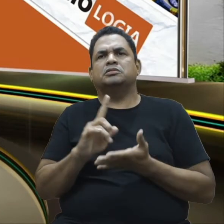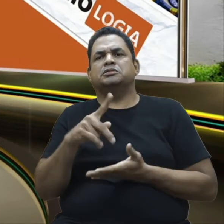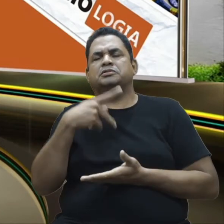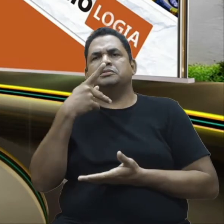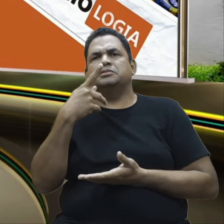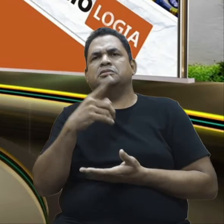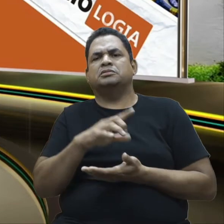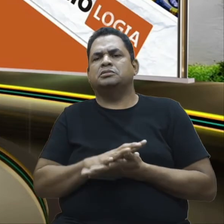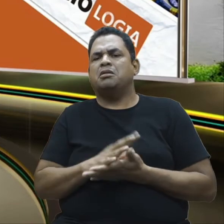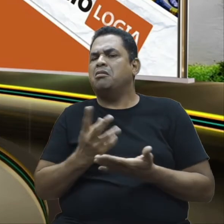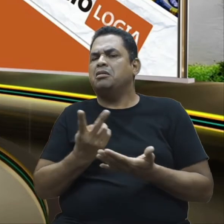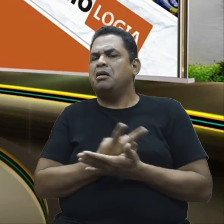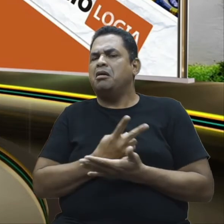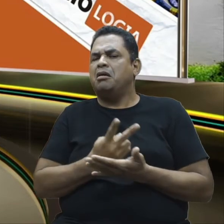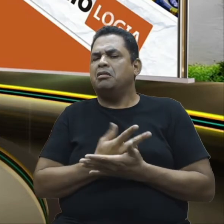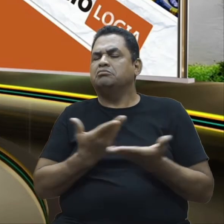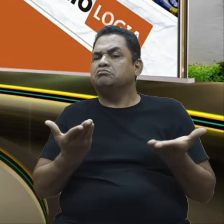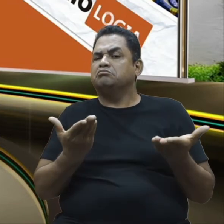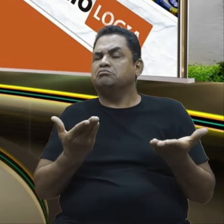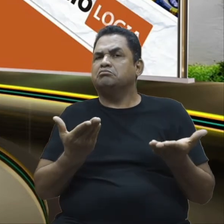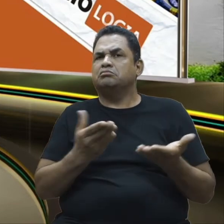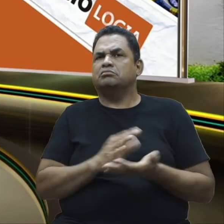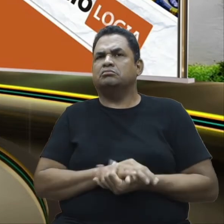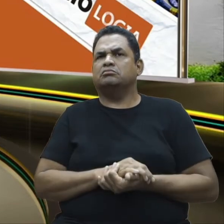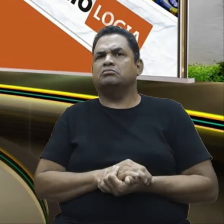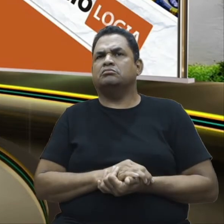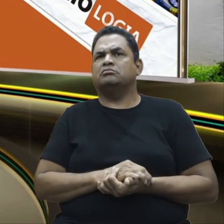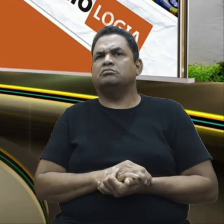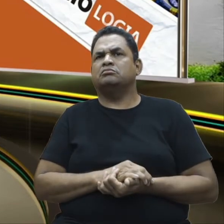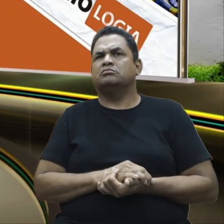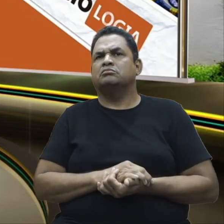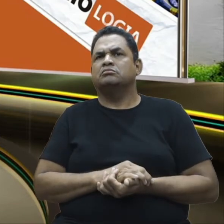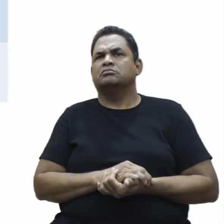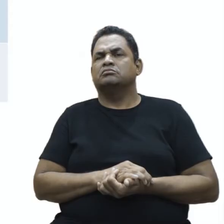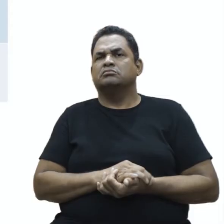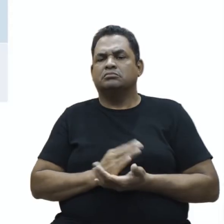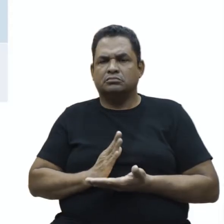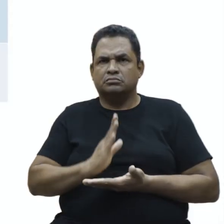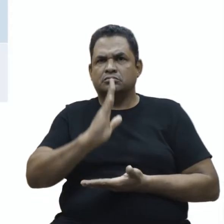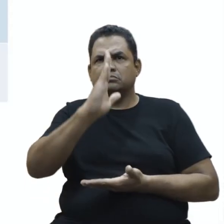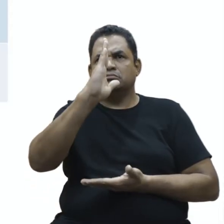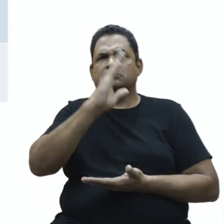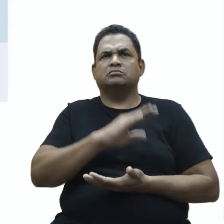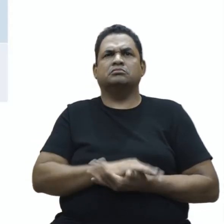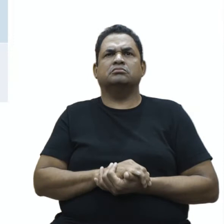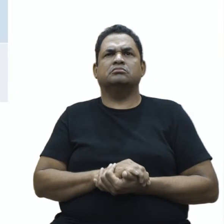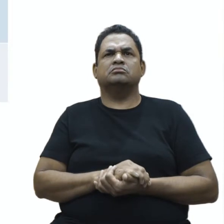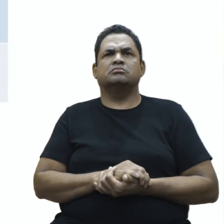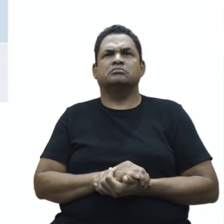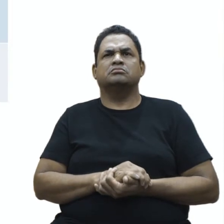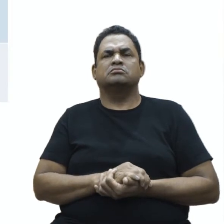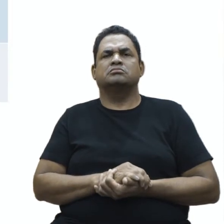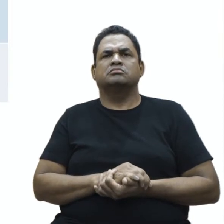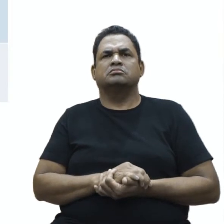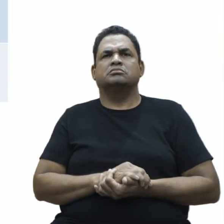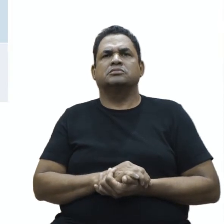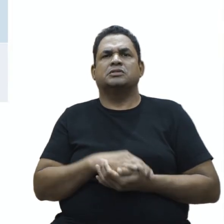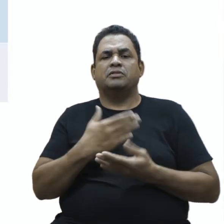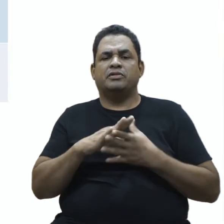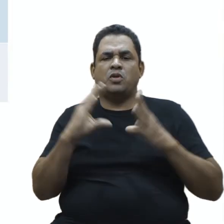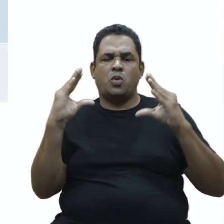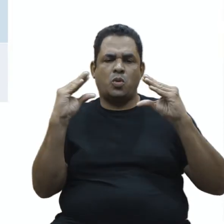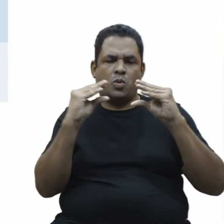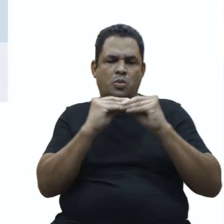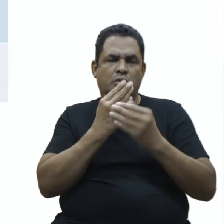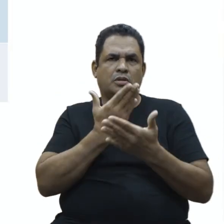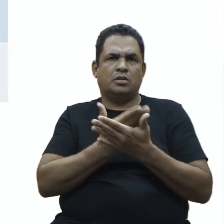coisa errada aí, né? Muito bem, então, passando aqui adiante, só para a gente fazer um resuminho da nossa